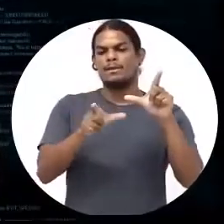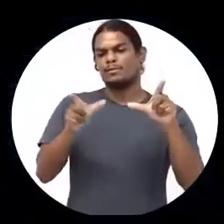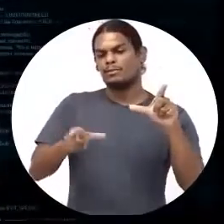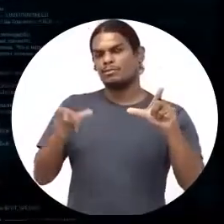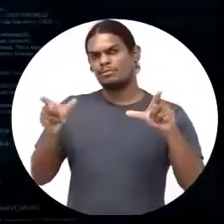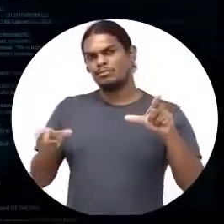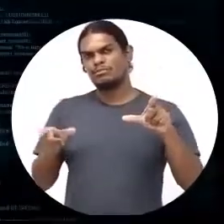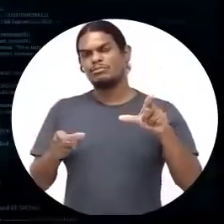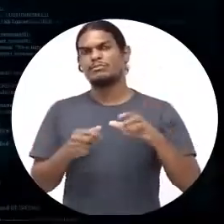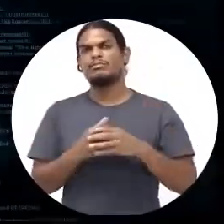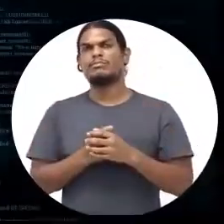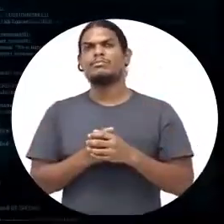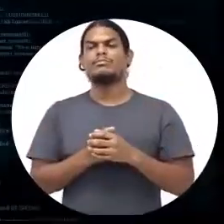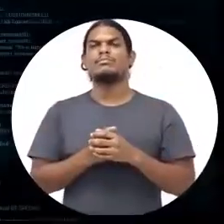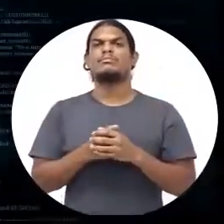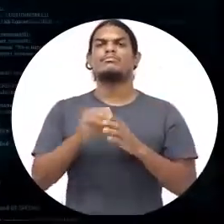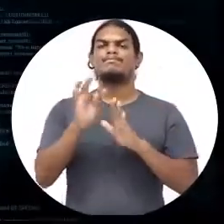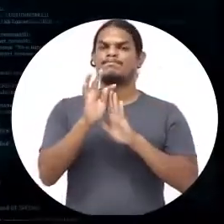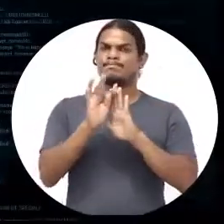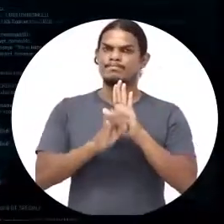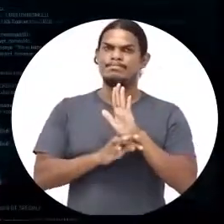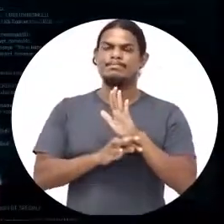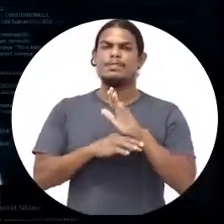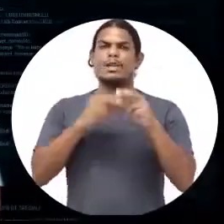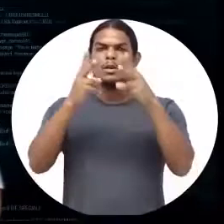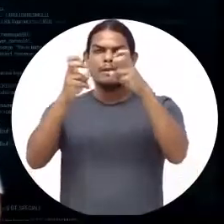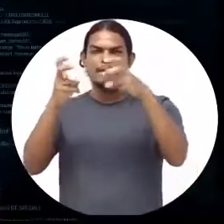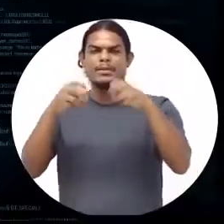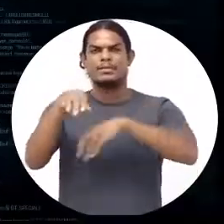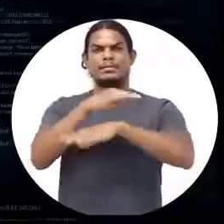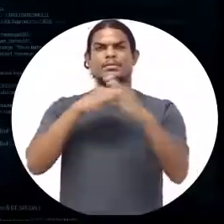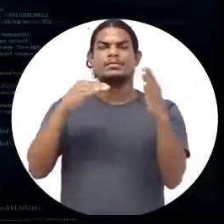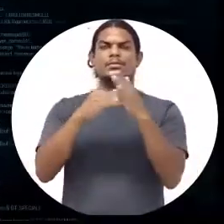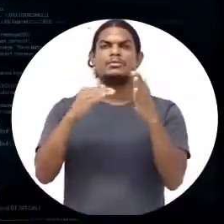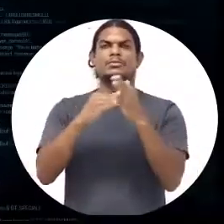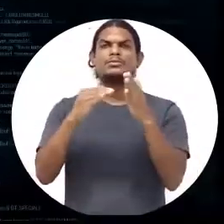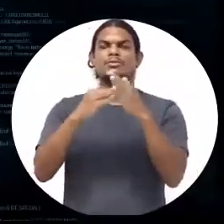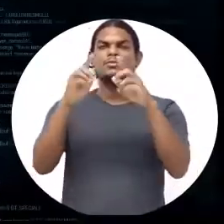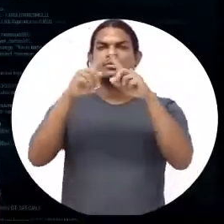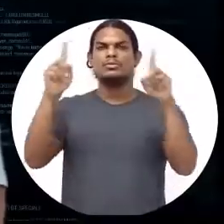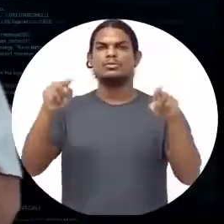ter texto. Identifique todas essas caixas.